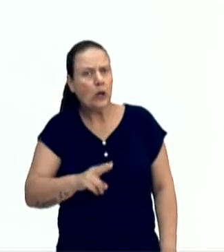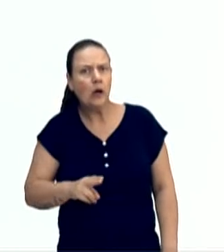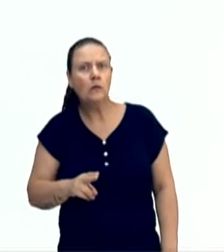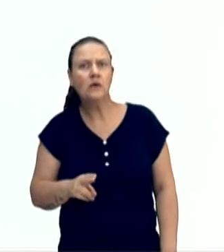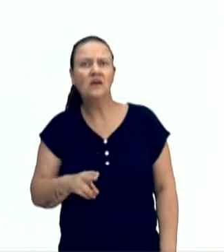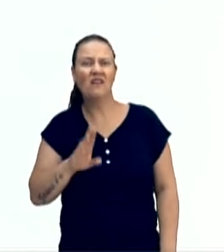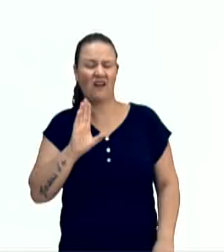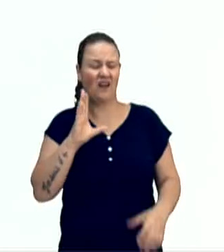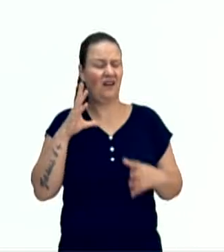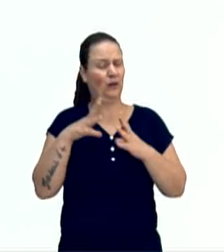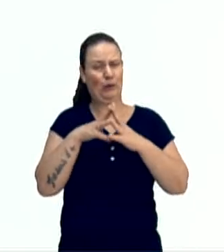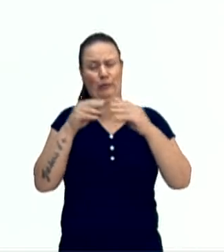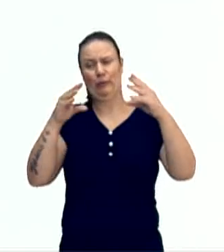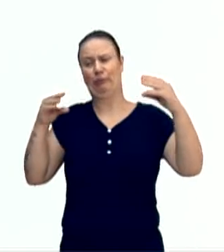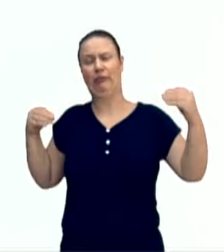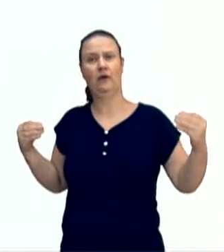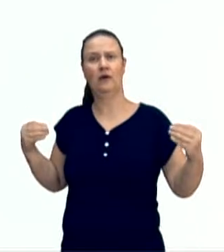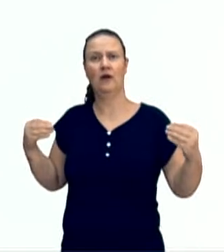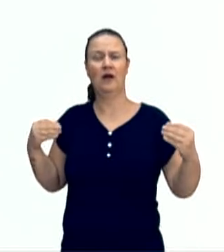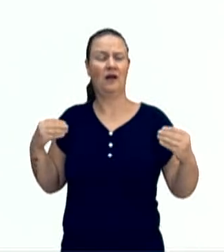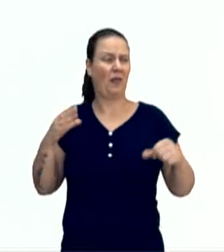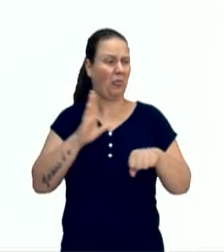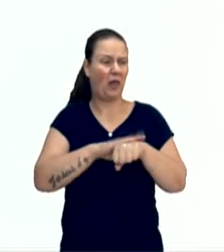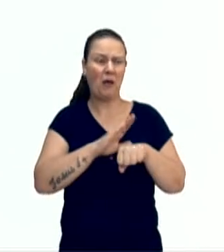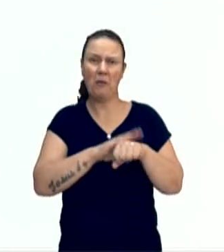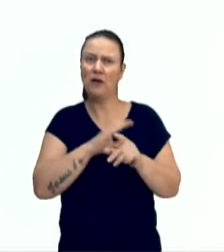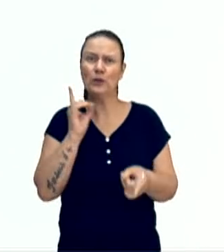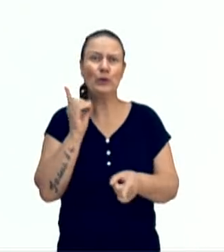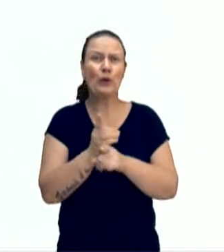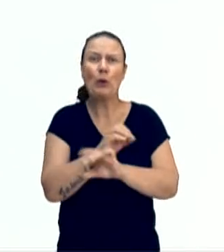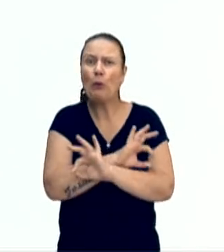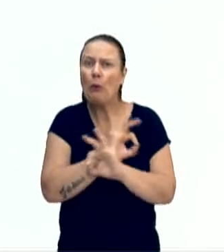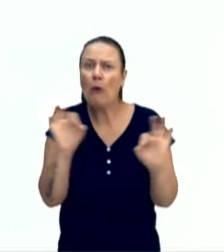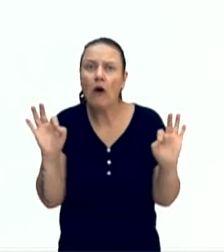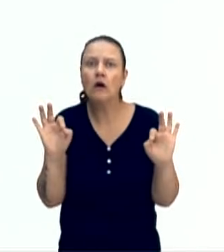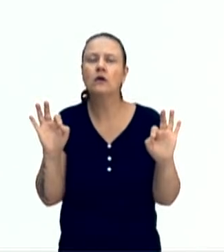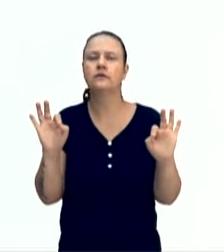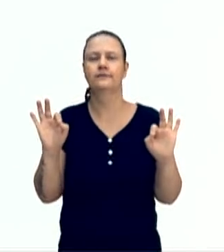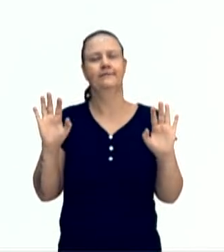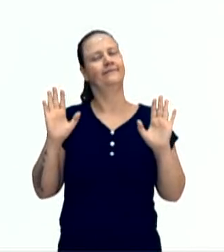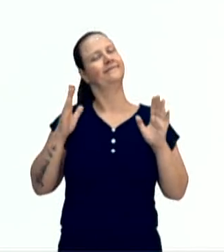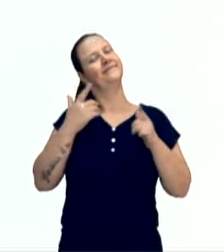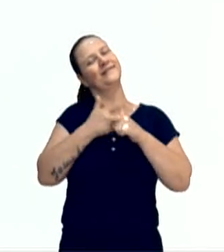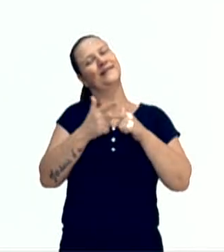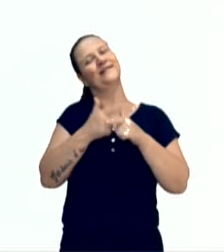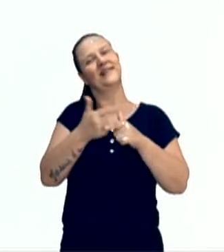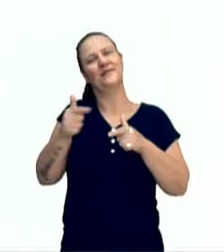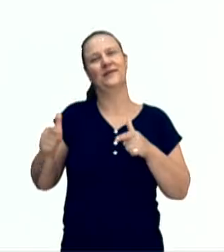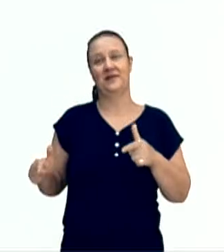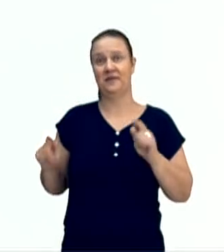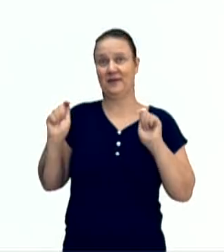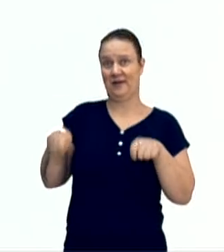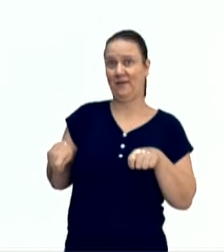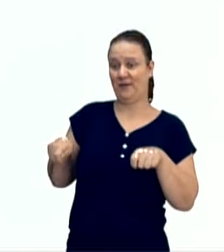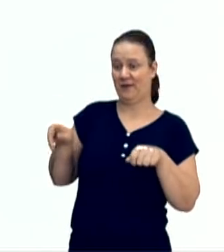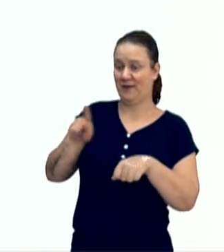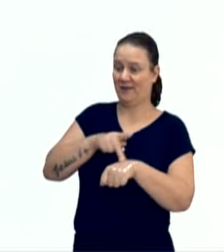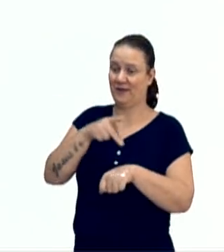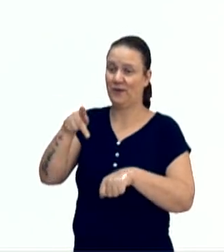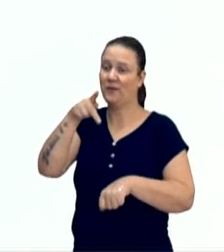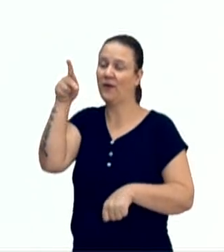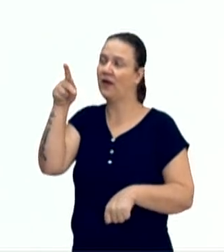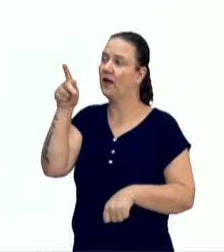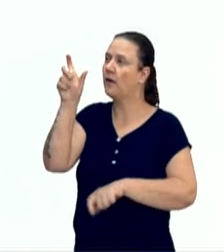para a escola. Não tem problema. Então, você vai fazer um poema descrevendo as pessoas da sua família. Então, você